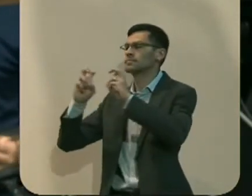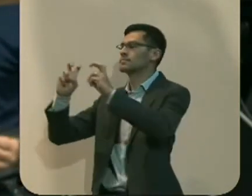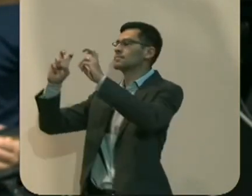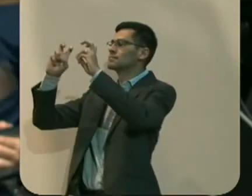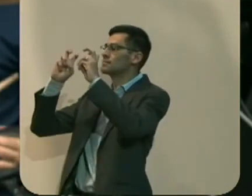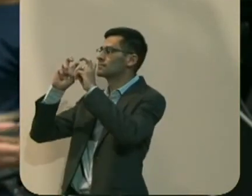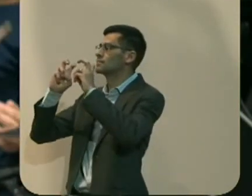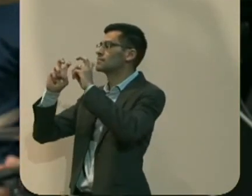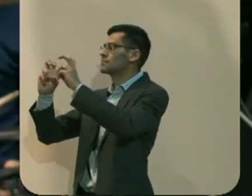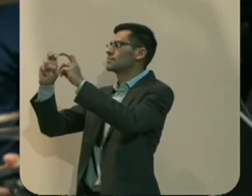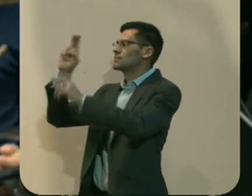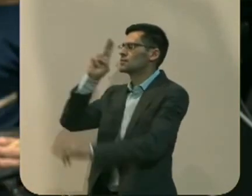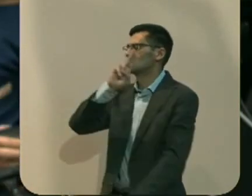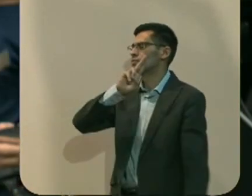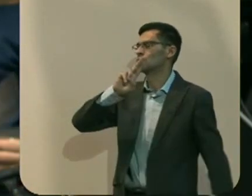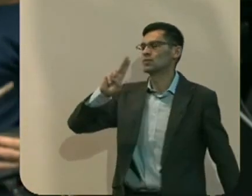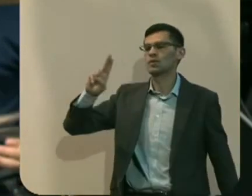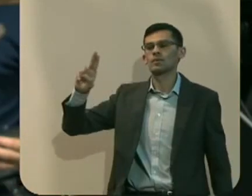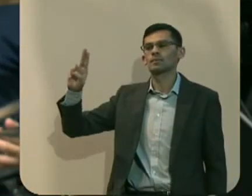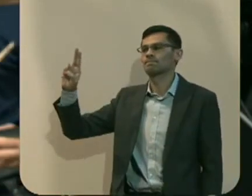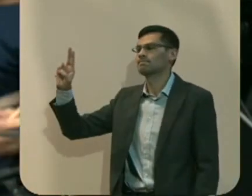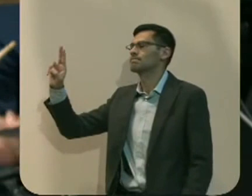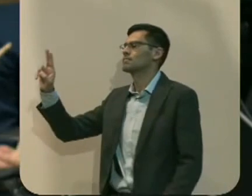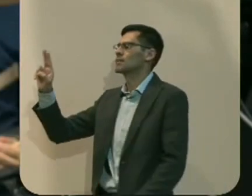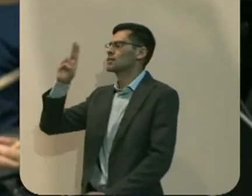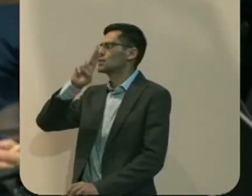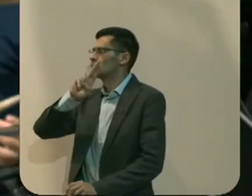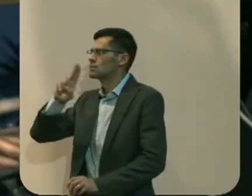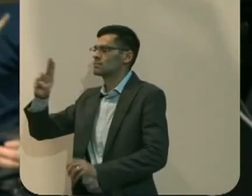E clamamos o